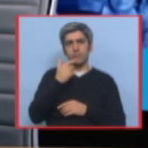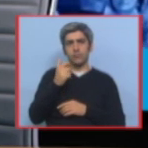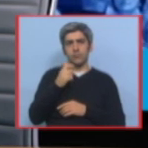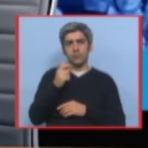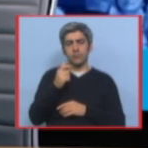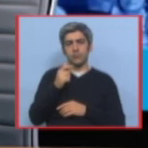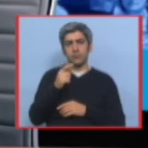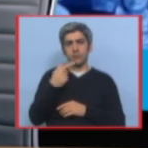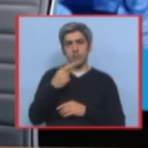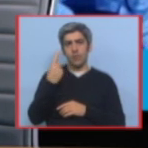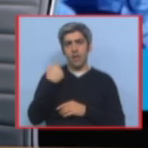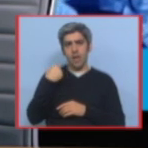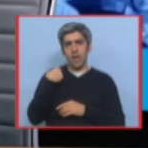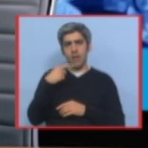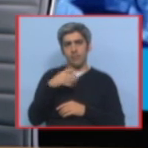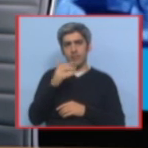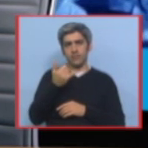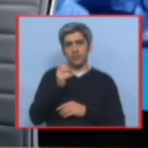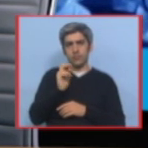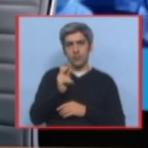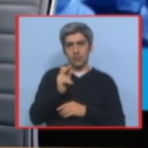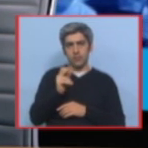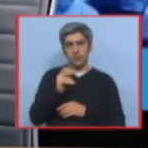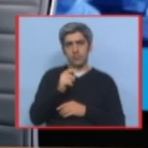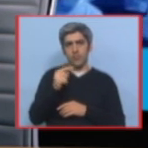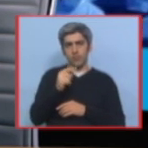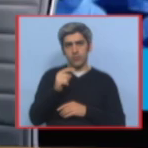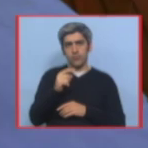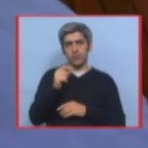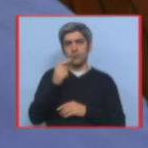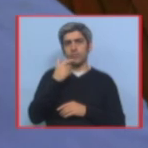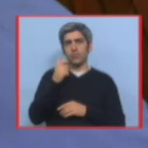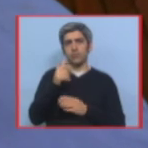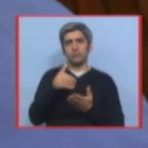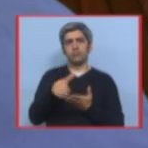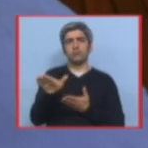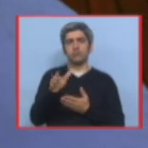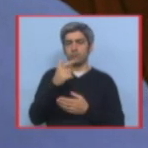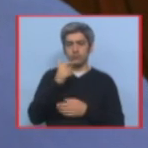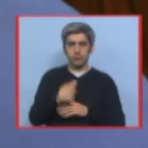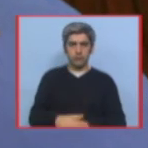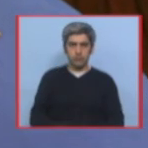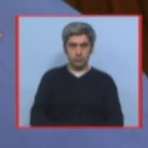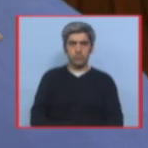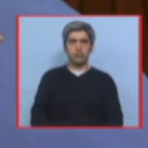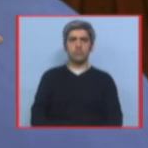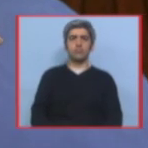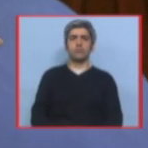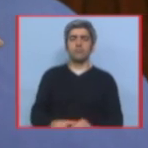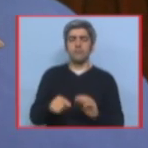e esteja numa casa há mais de 25 anos, ou pelo menos há 25 anos, não pode ser despejado, pura e simplesmente. E essa